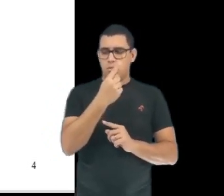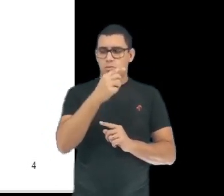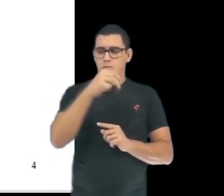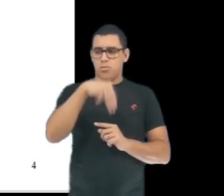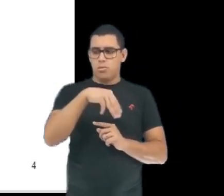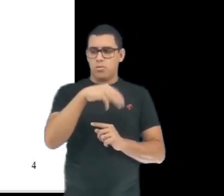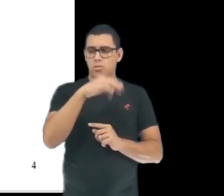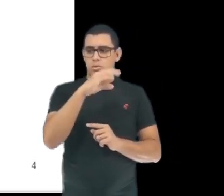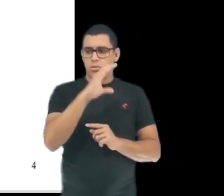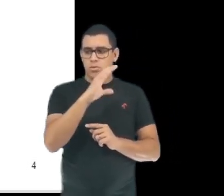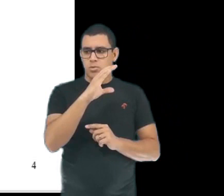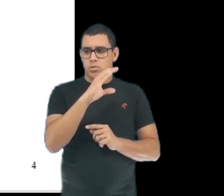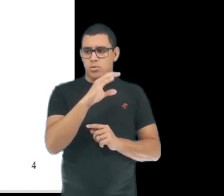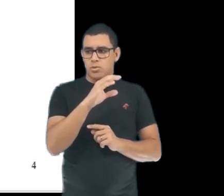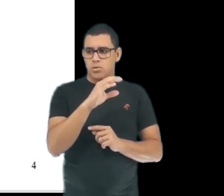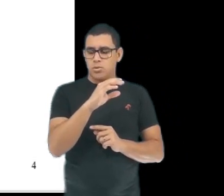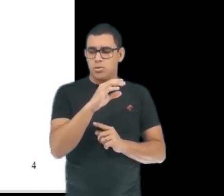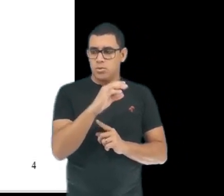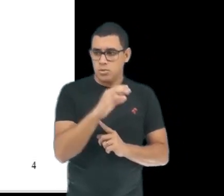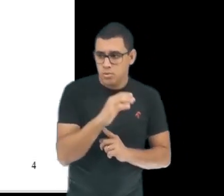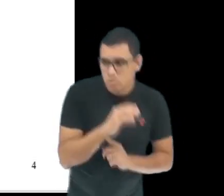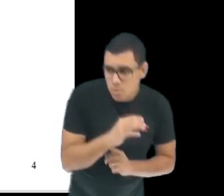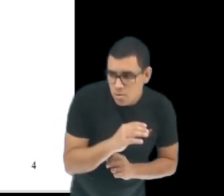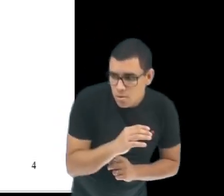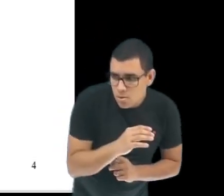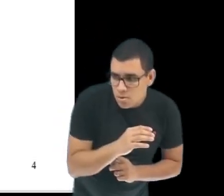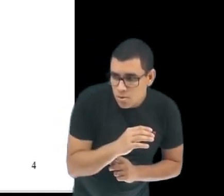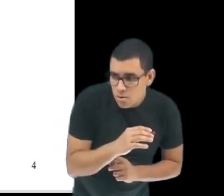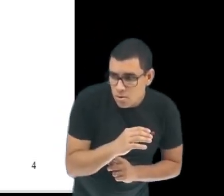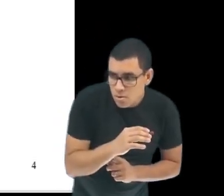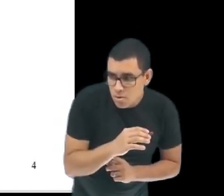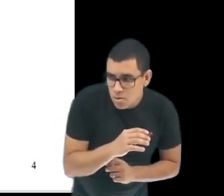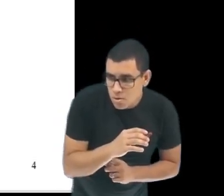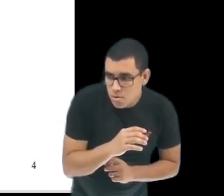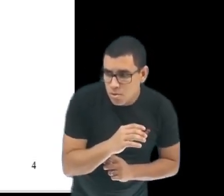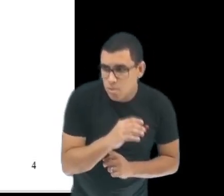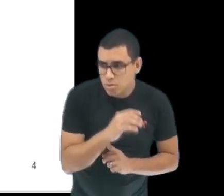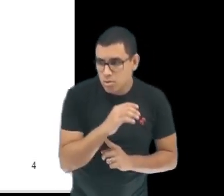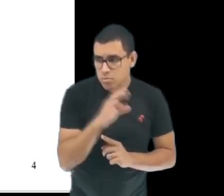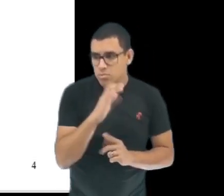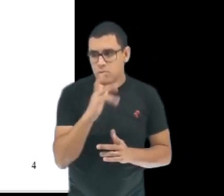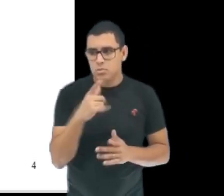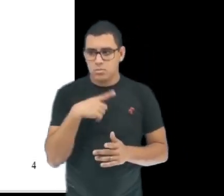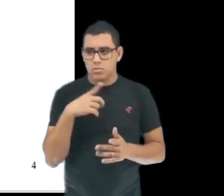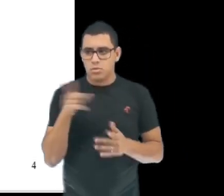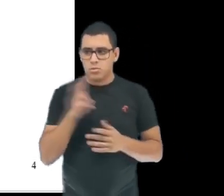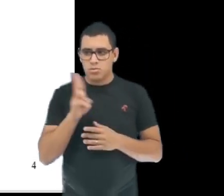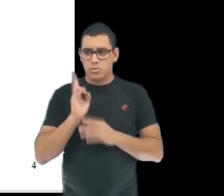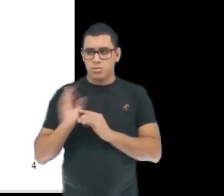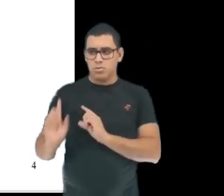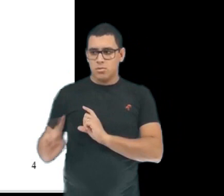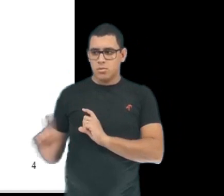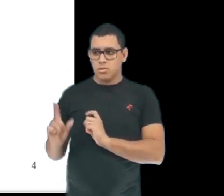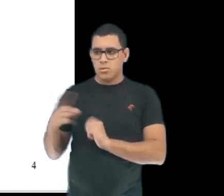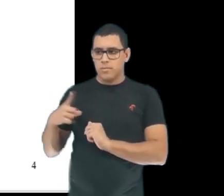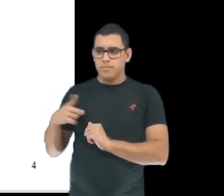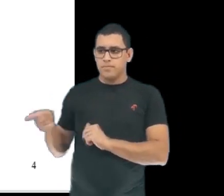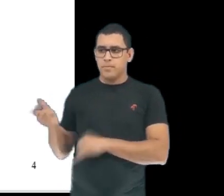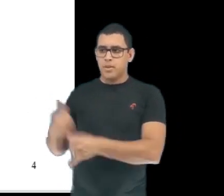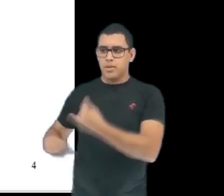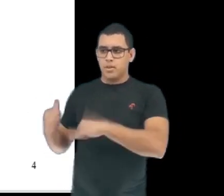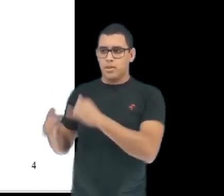de cálcio, 1 mol de carbonato de cálcio, mas ele absorveu calor, determinada quantidade de calor,